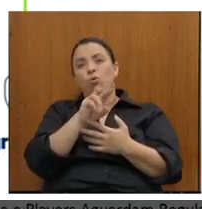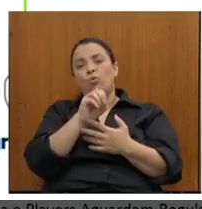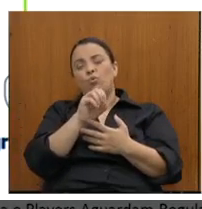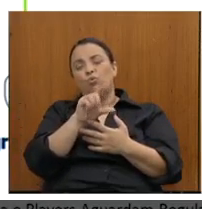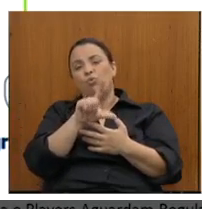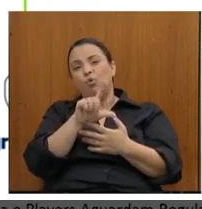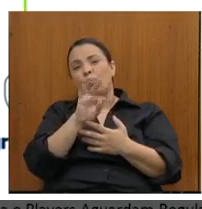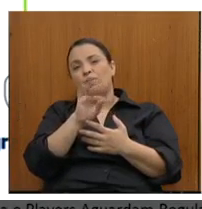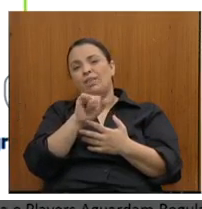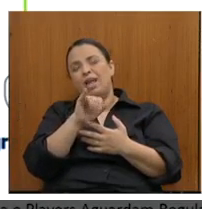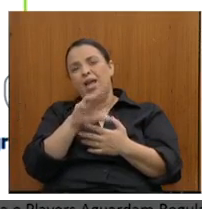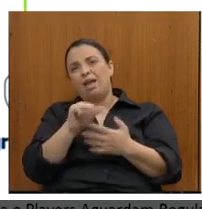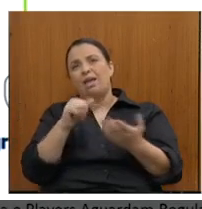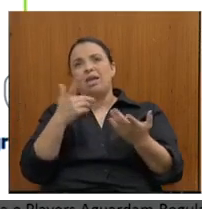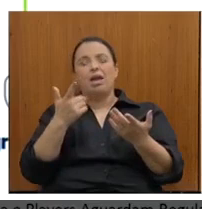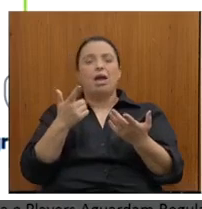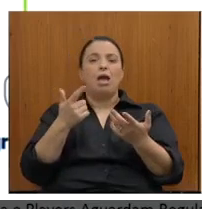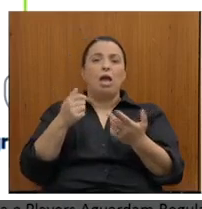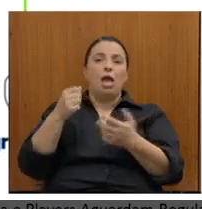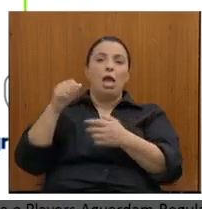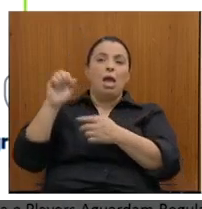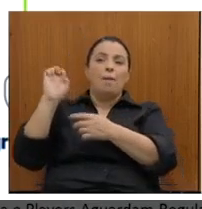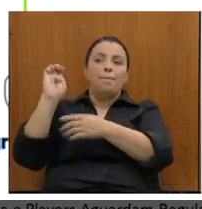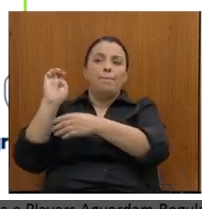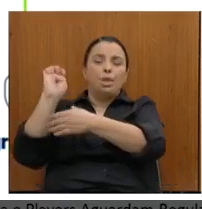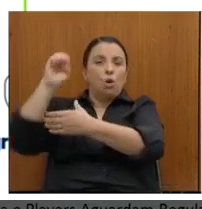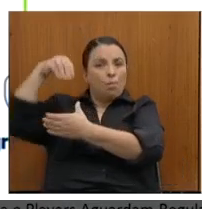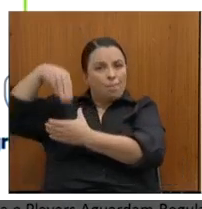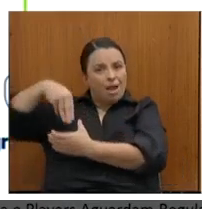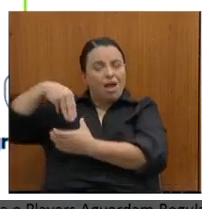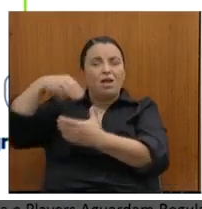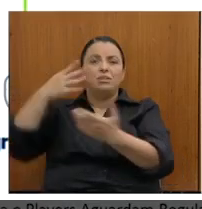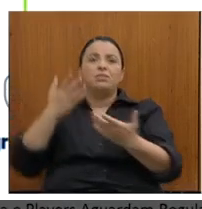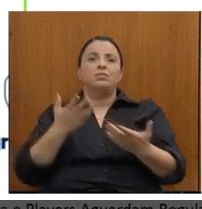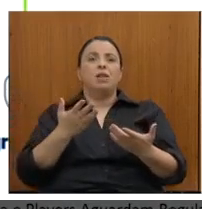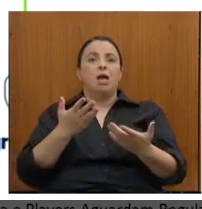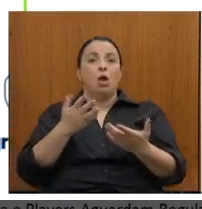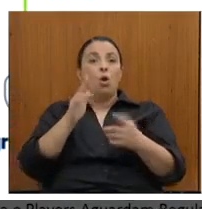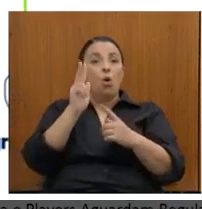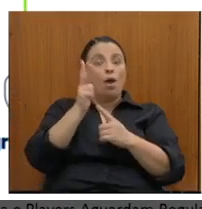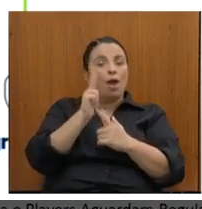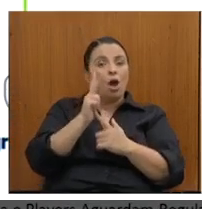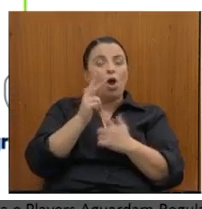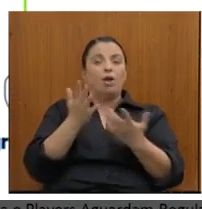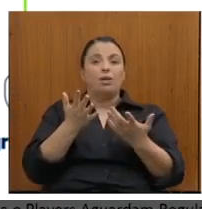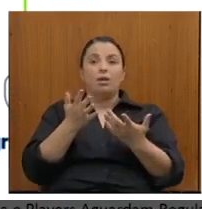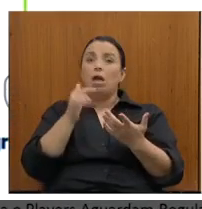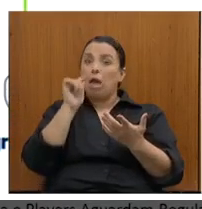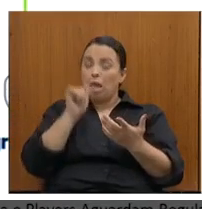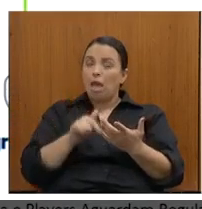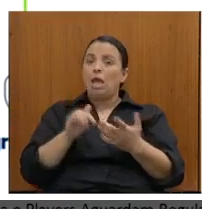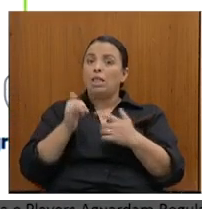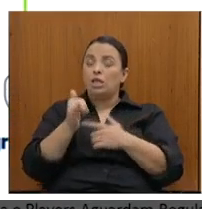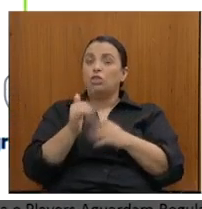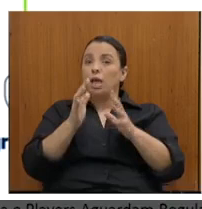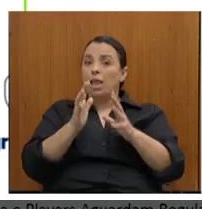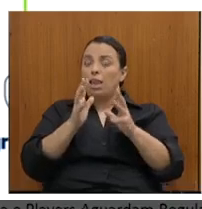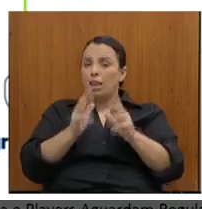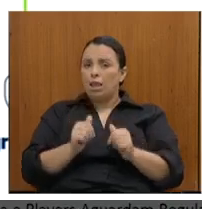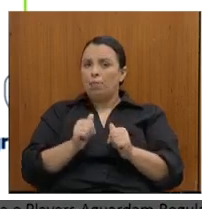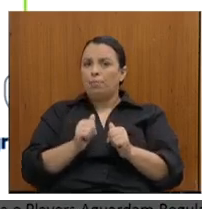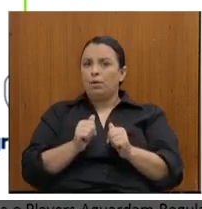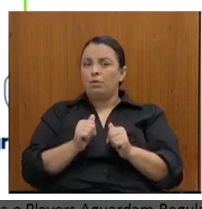eólicas biomassa e et cetera energia elétrica limpa e que você transforma através da eletrólise você